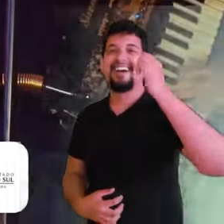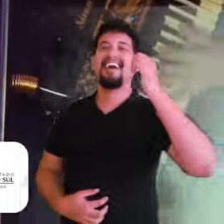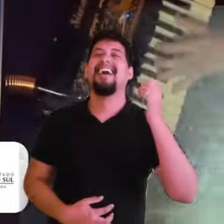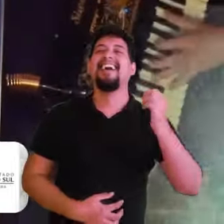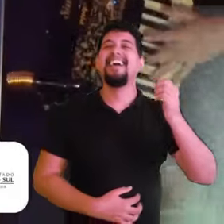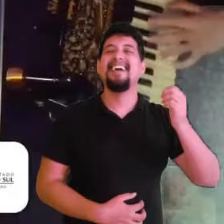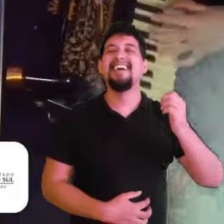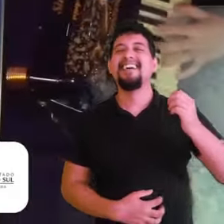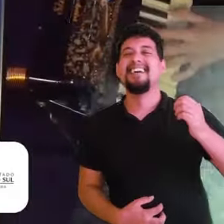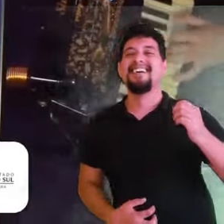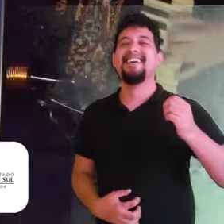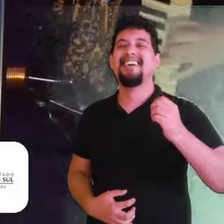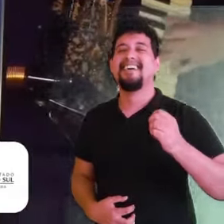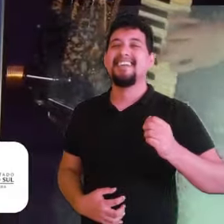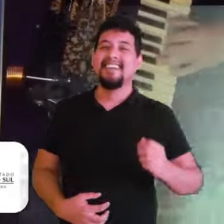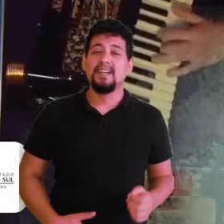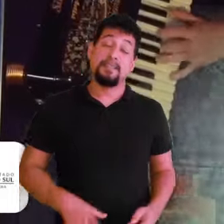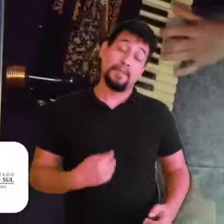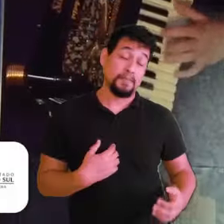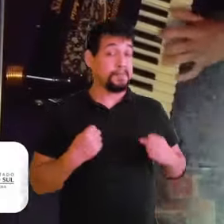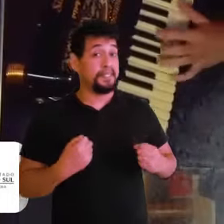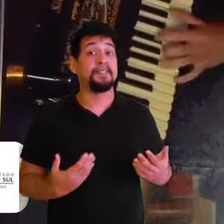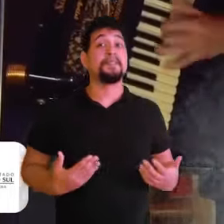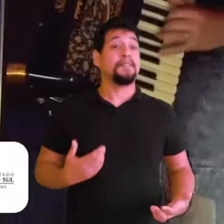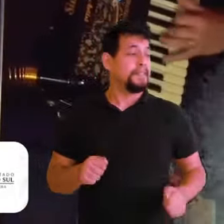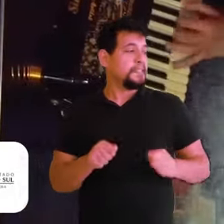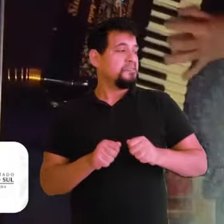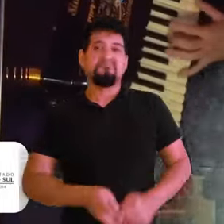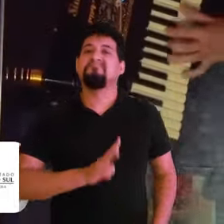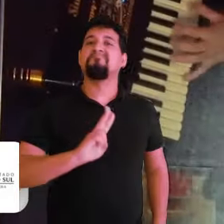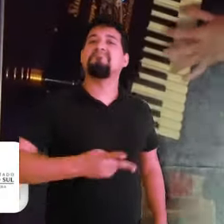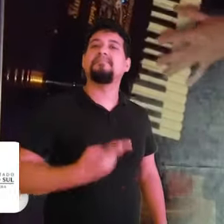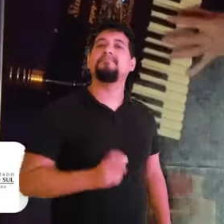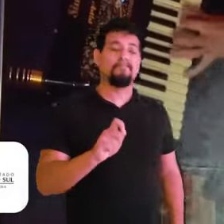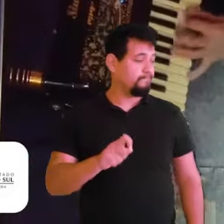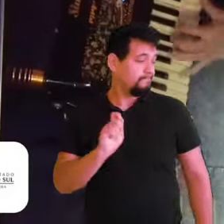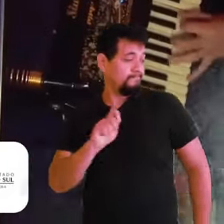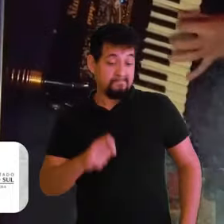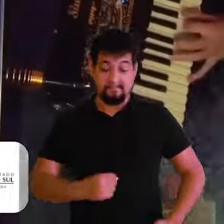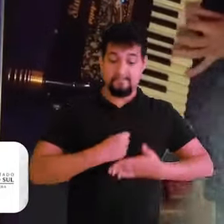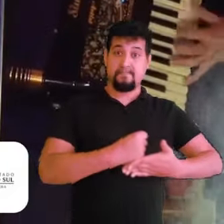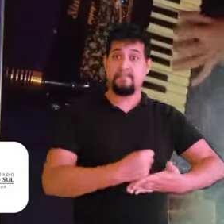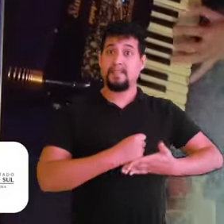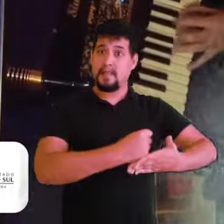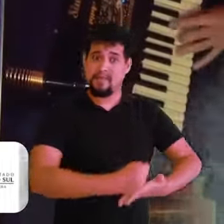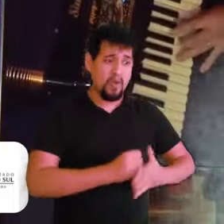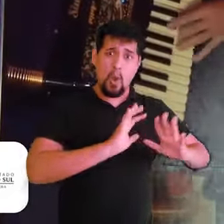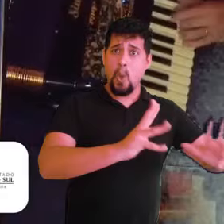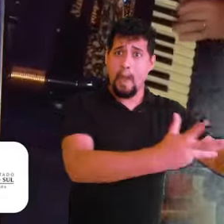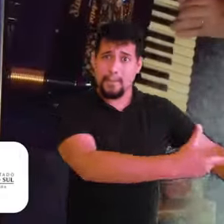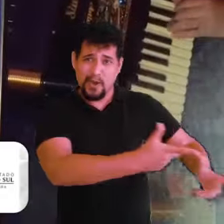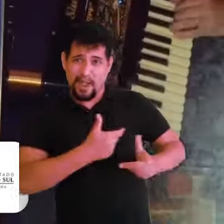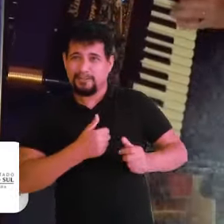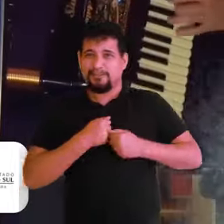Ah, se eu pudesse fazer o que eu sempre digo, eu levava essa mulherada bonita